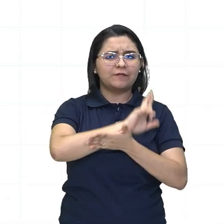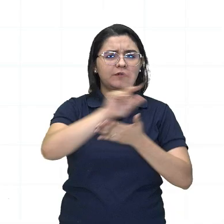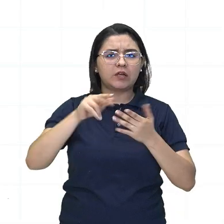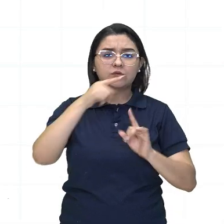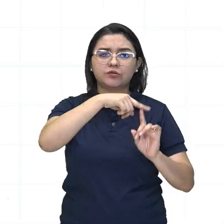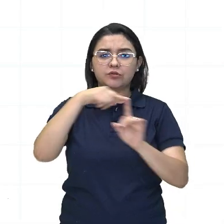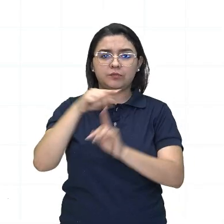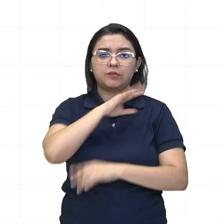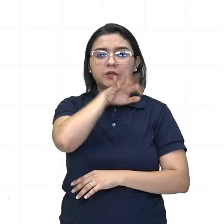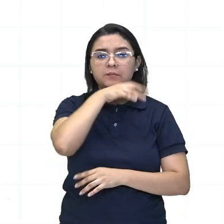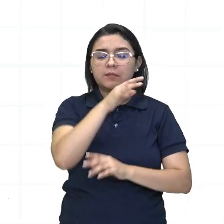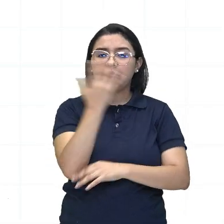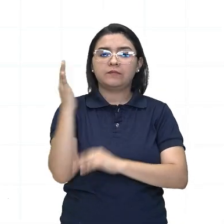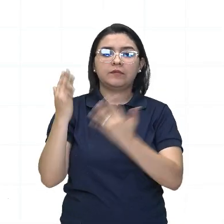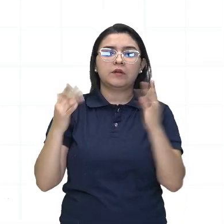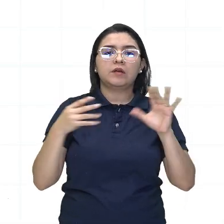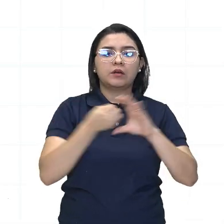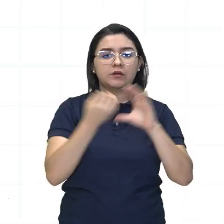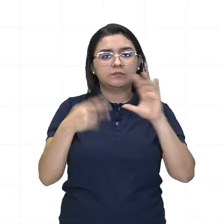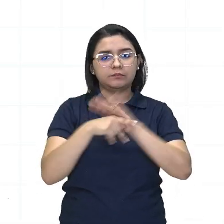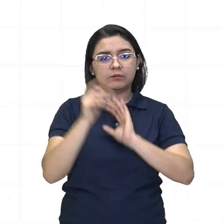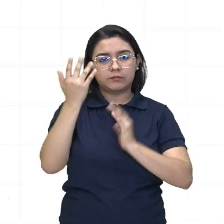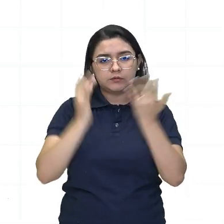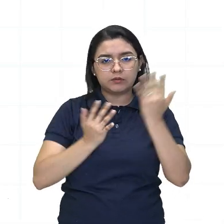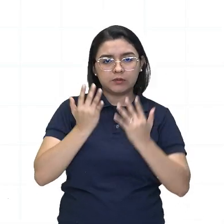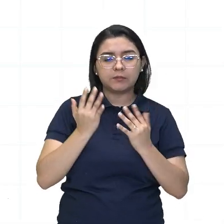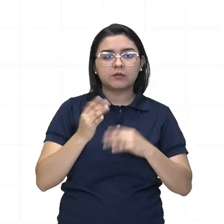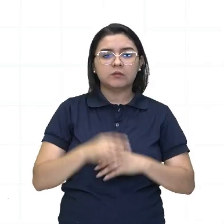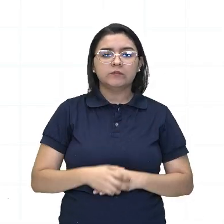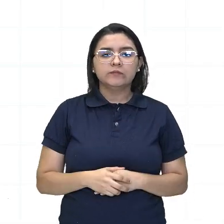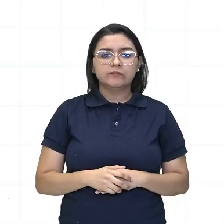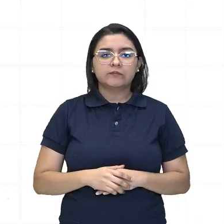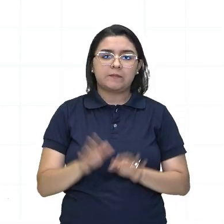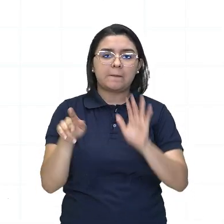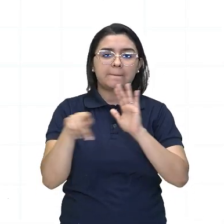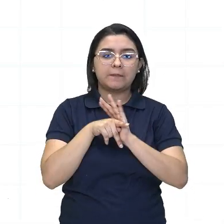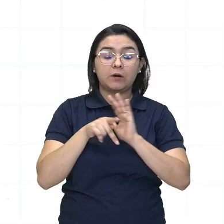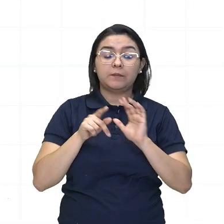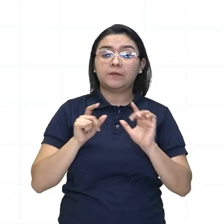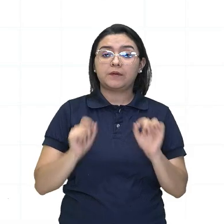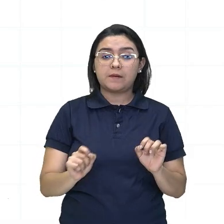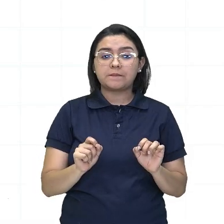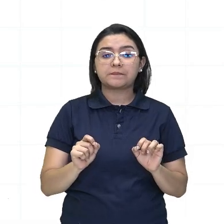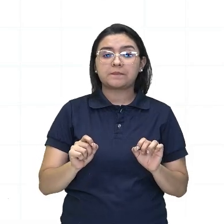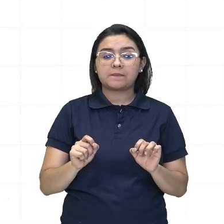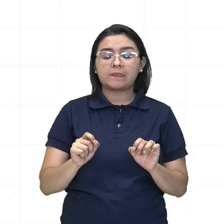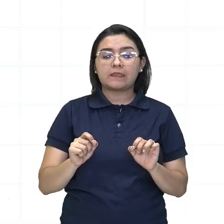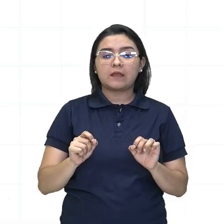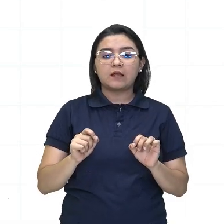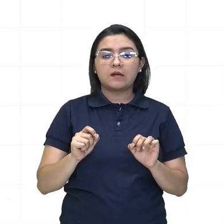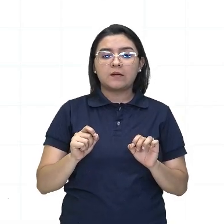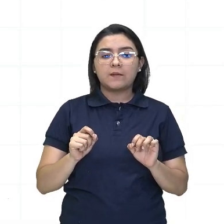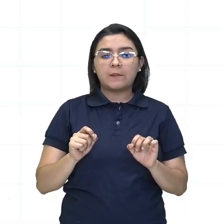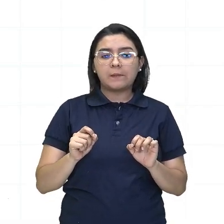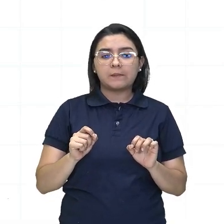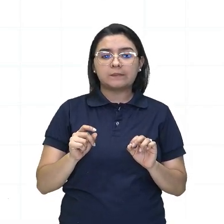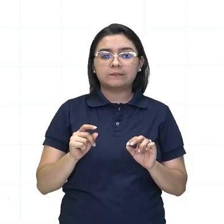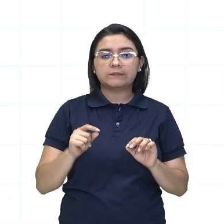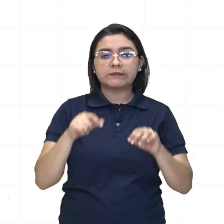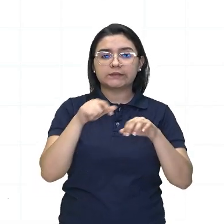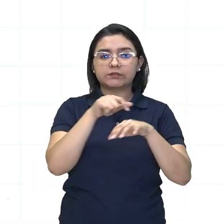animais, vegetais, as características climáticas que compõem aí cada uma